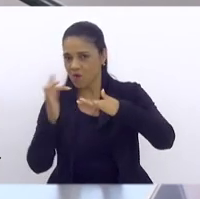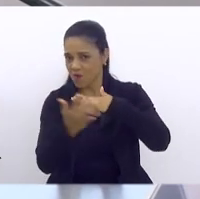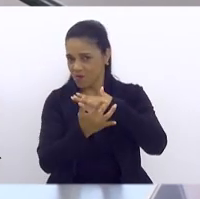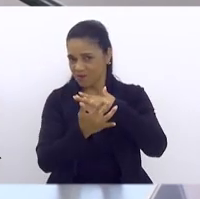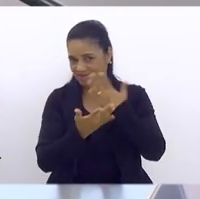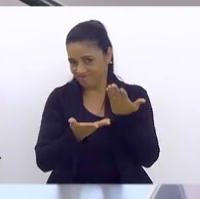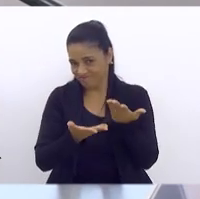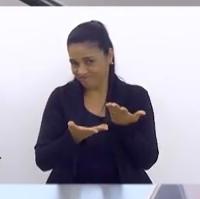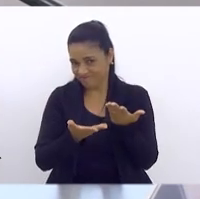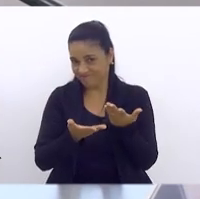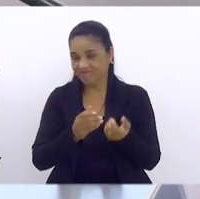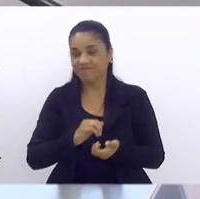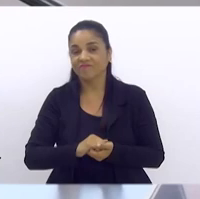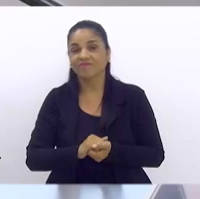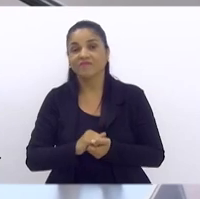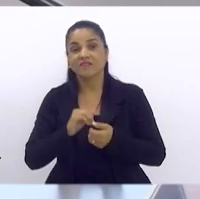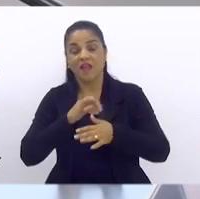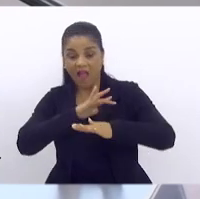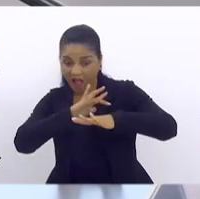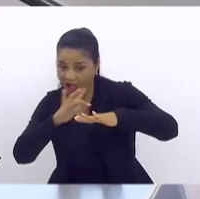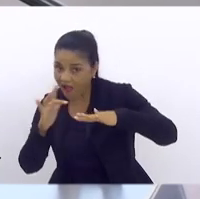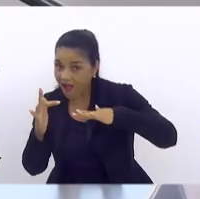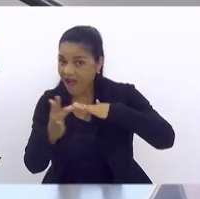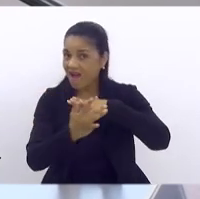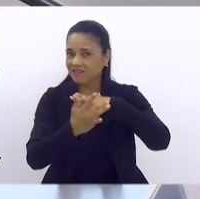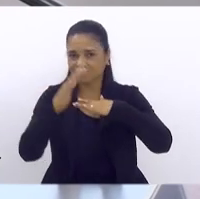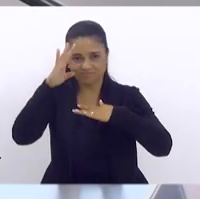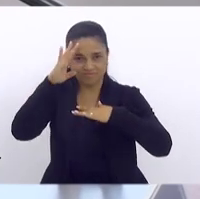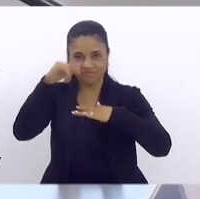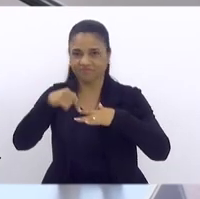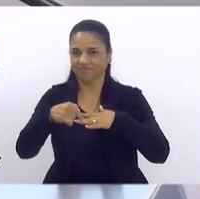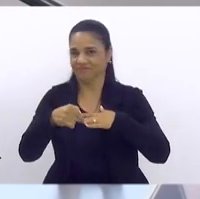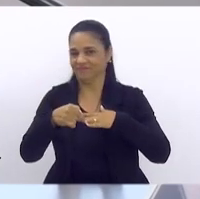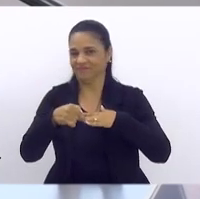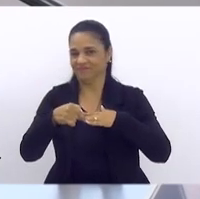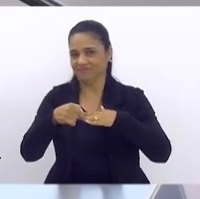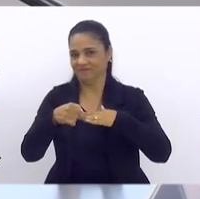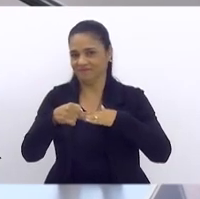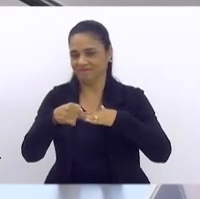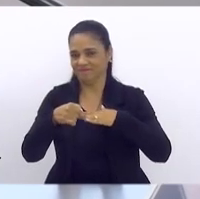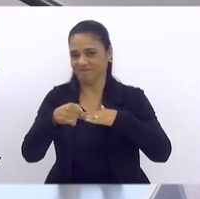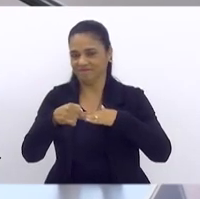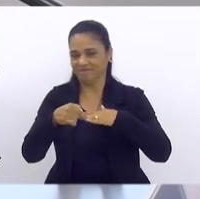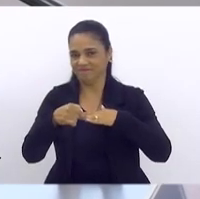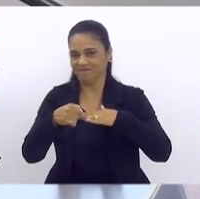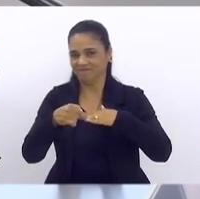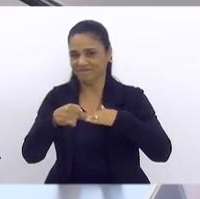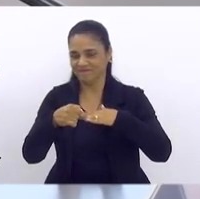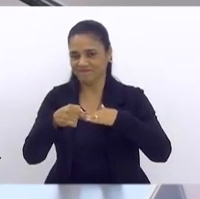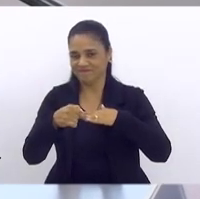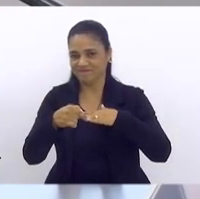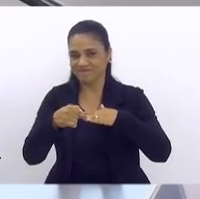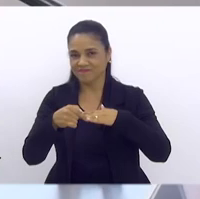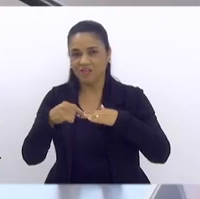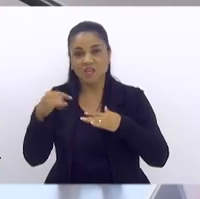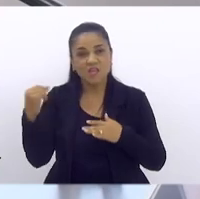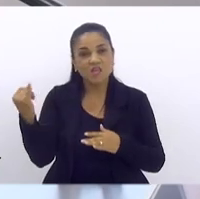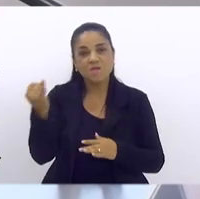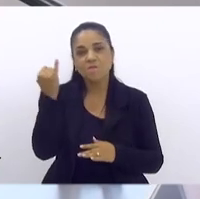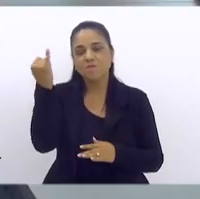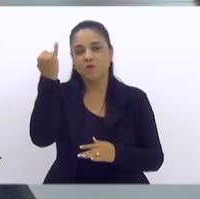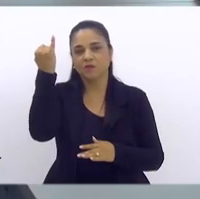Então, cada vez a rede passa a ser profundamente